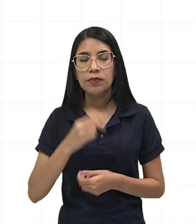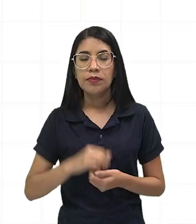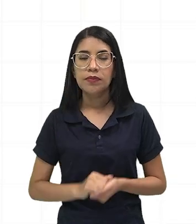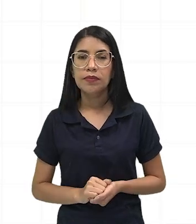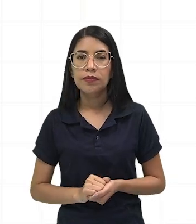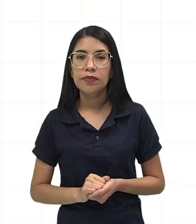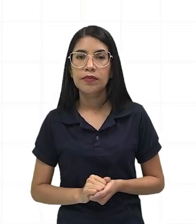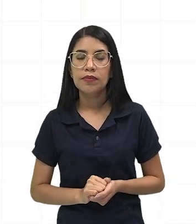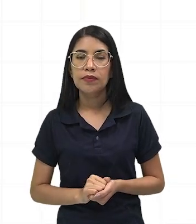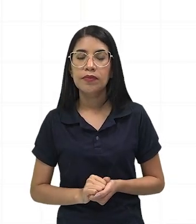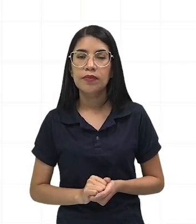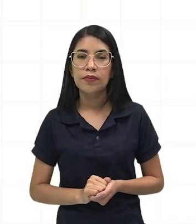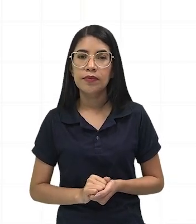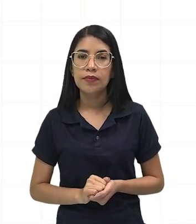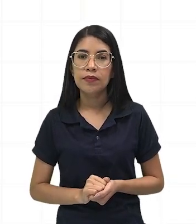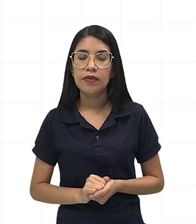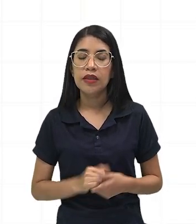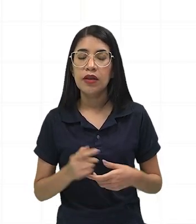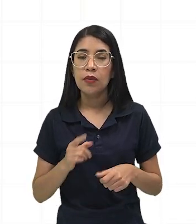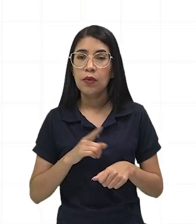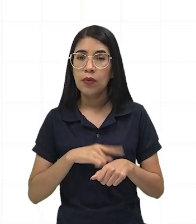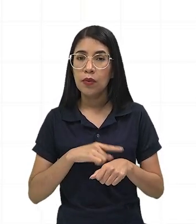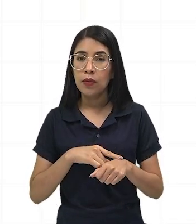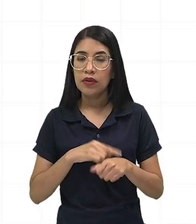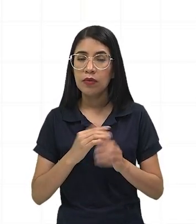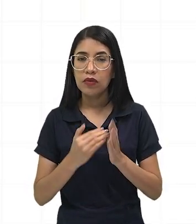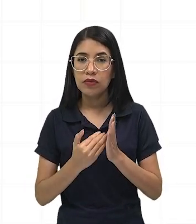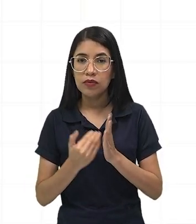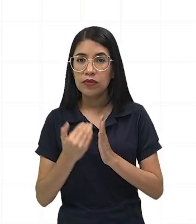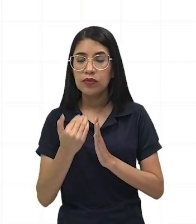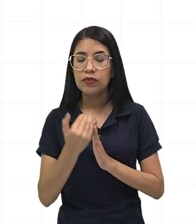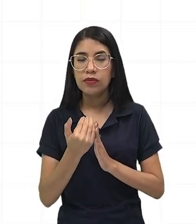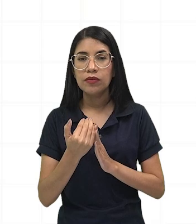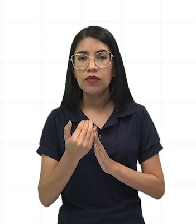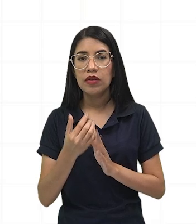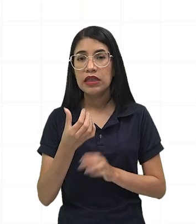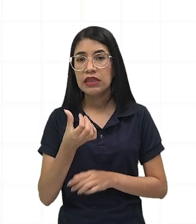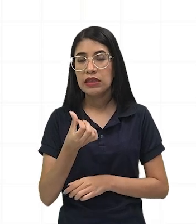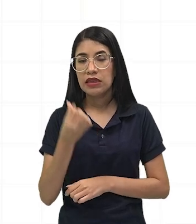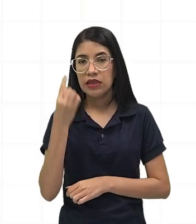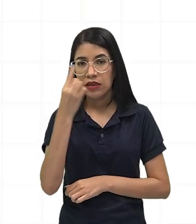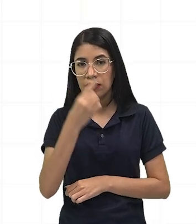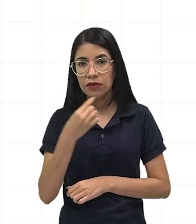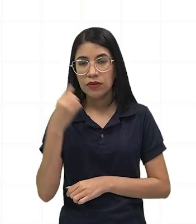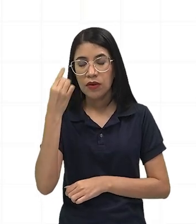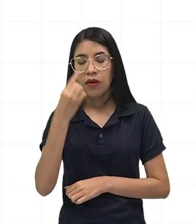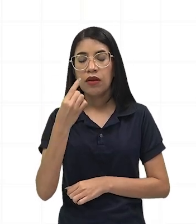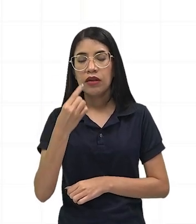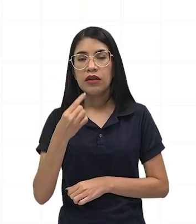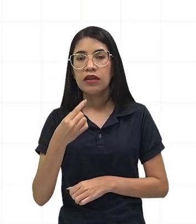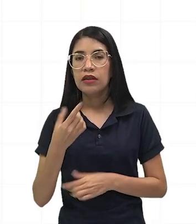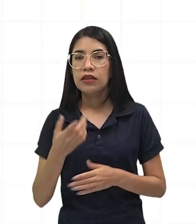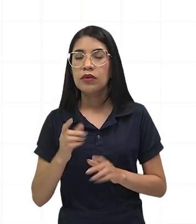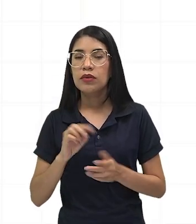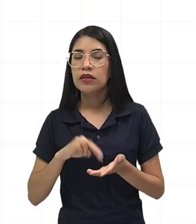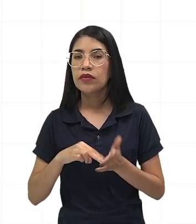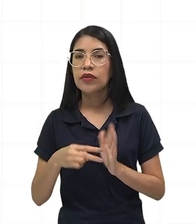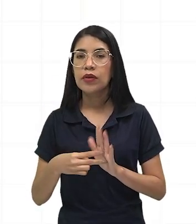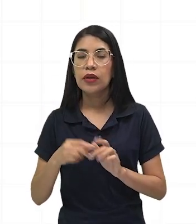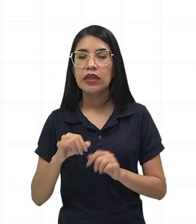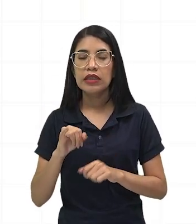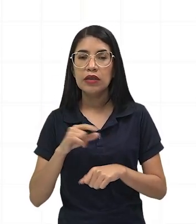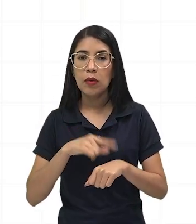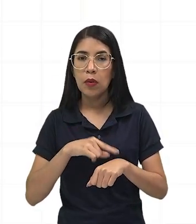aí, o tempo aumentou, ele foi para 6 horas, automaticamente, se esse tempo